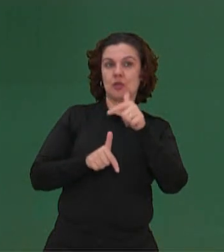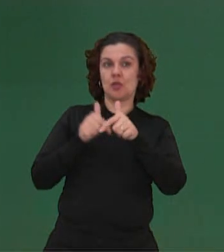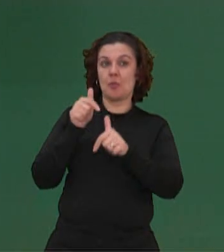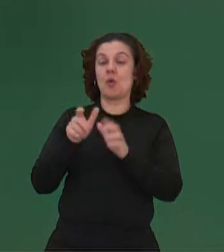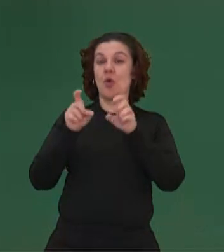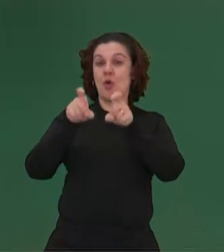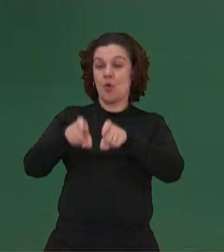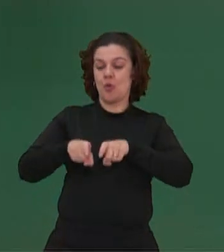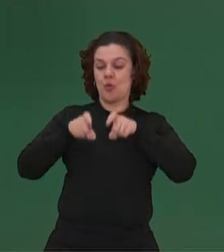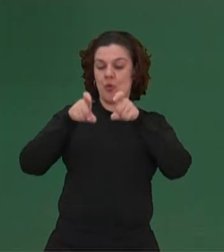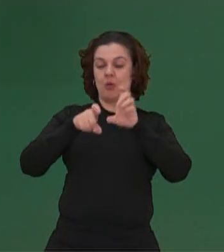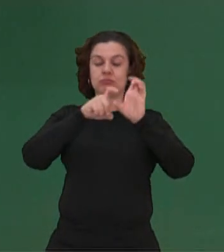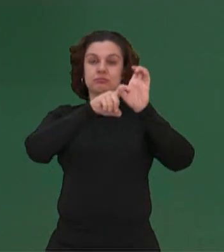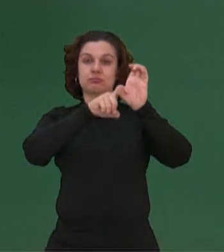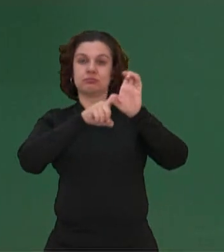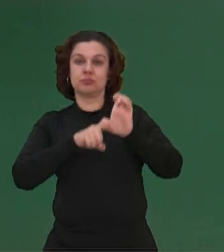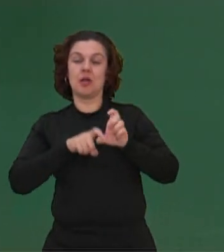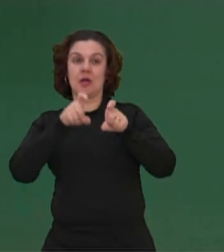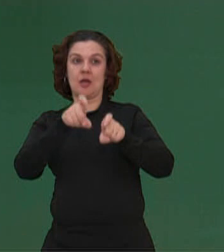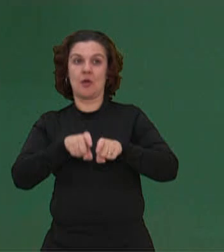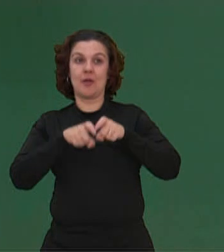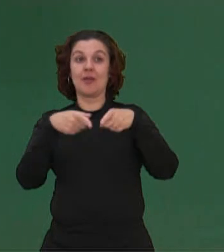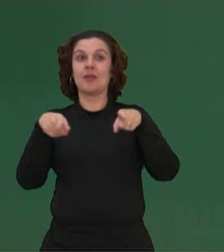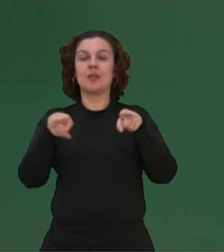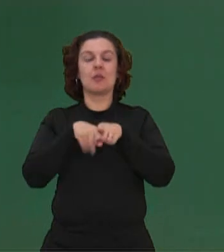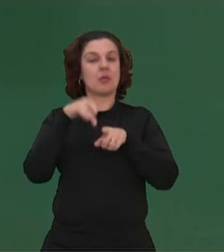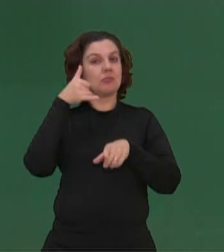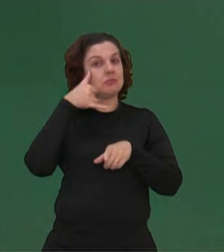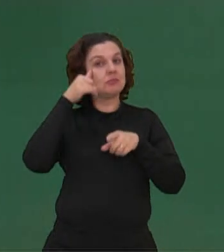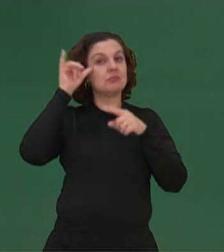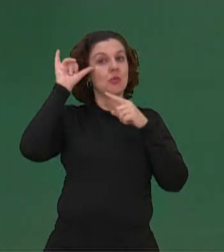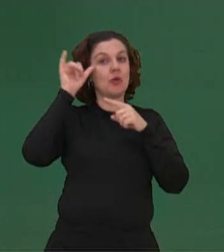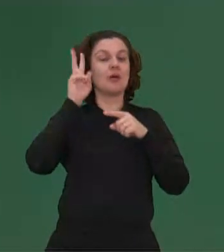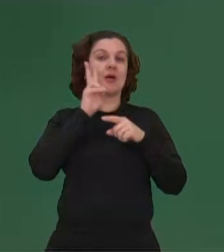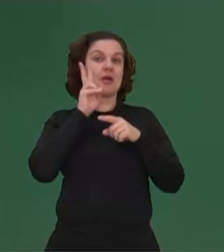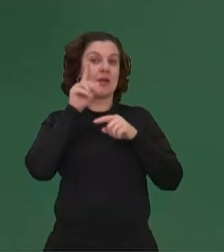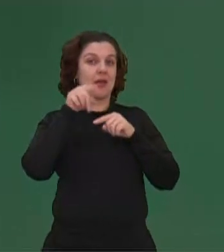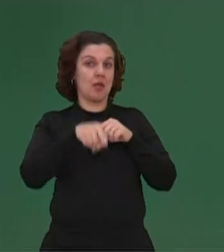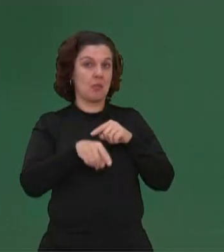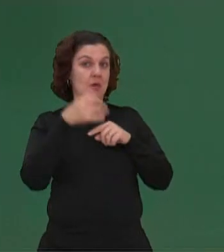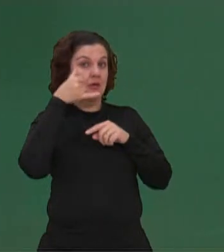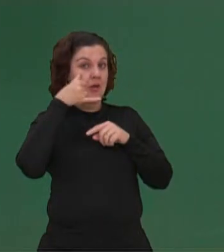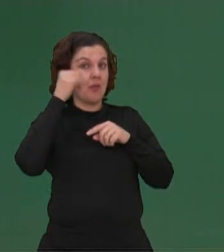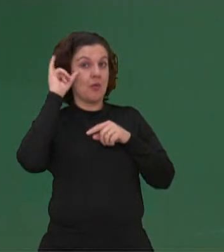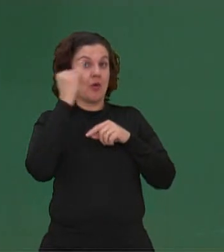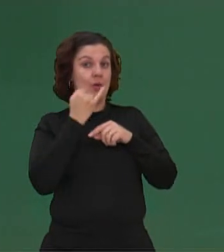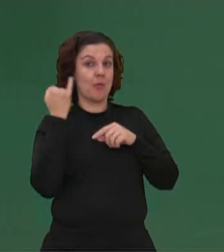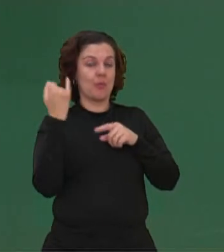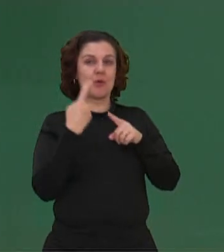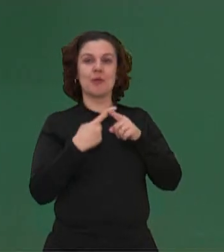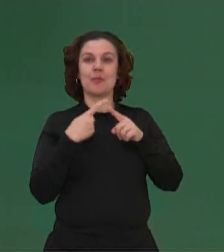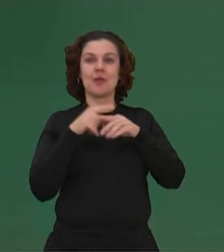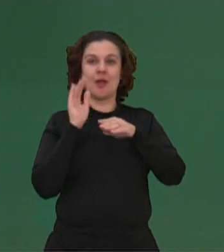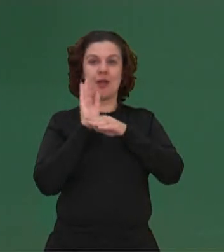rurais ligadas à produção agrícola e pecuária. Lembra? Pecuária é muito importante e entra junto aí os